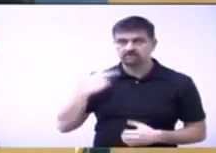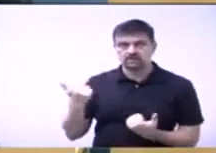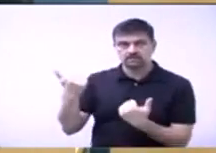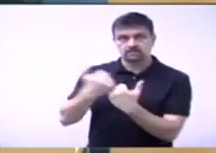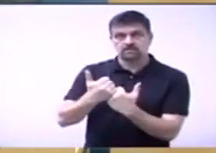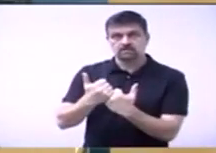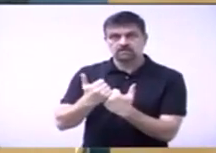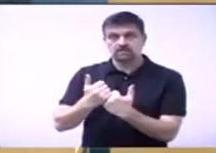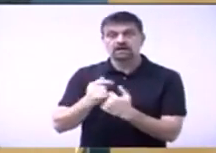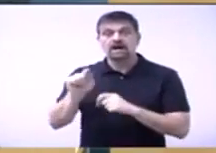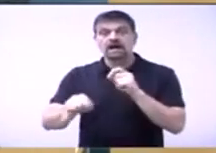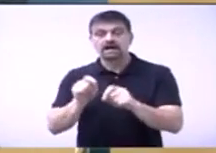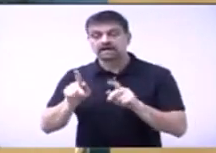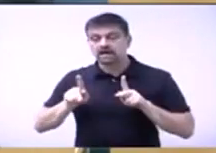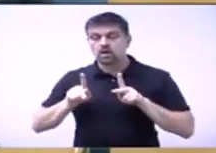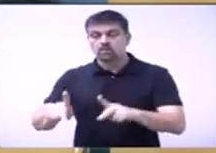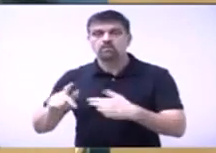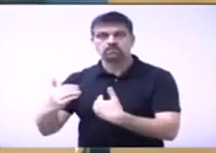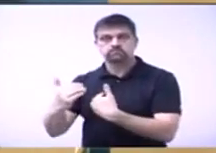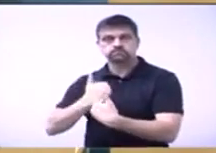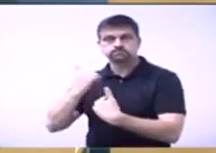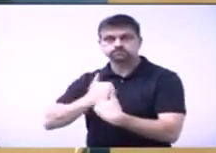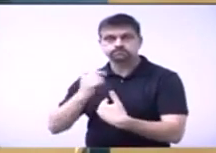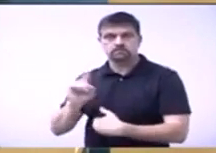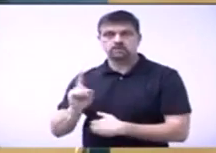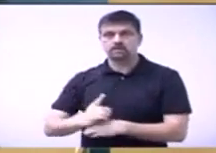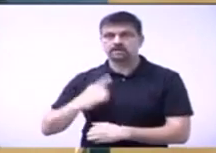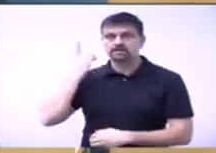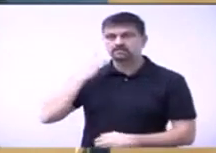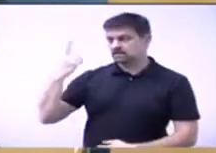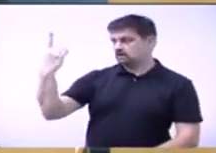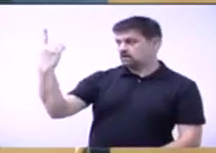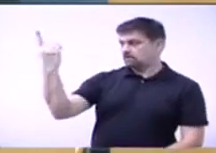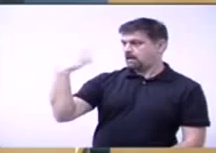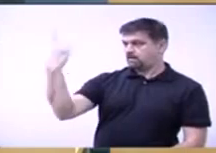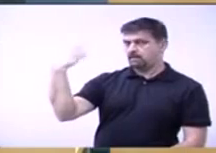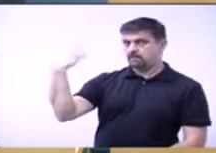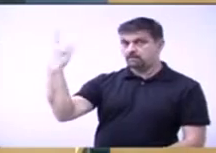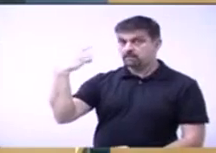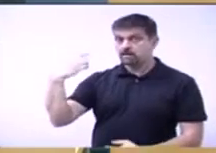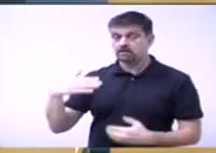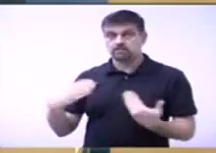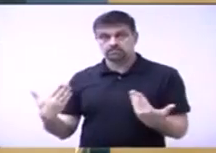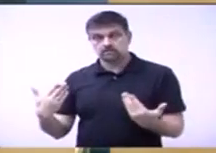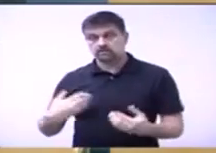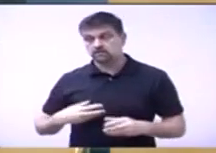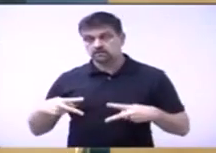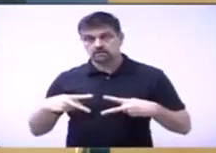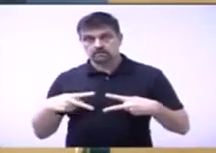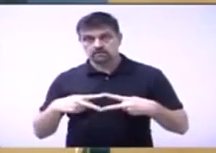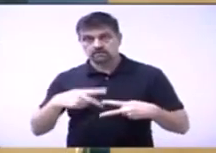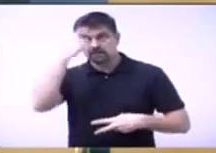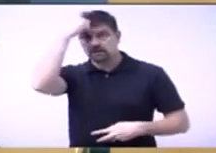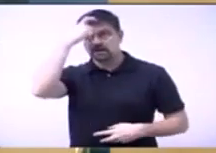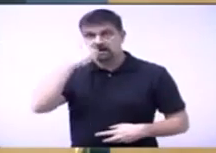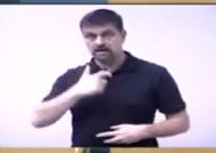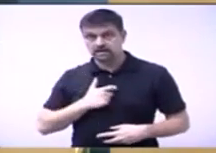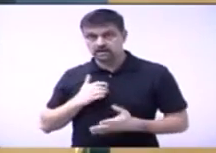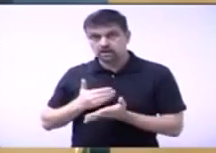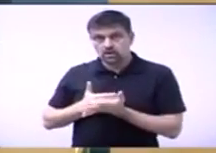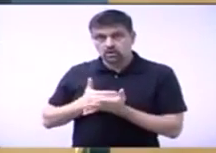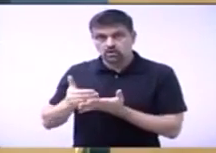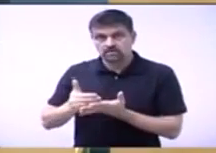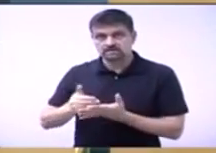manda no nosso mandato é o povo, não é deputado. Bom filho, a casa volta. A minha história, senhor presidente, começou